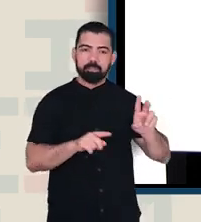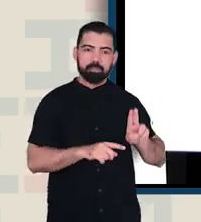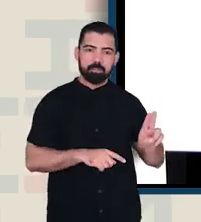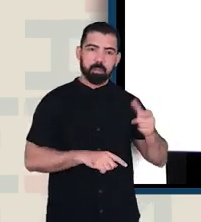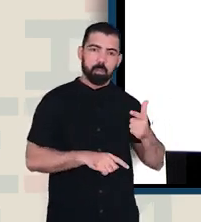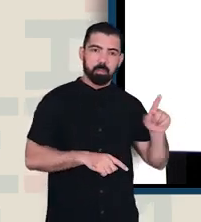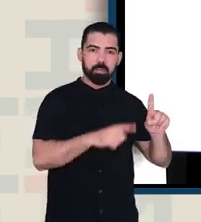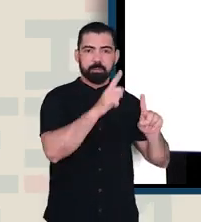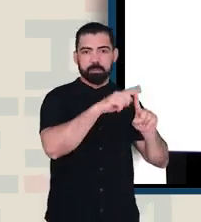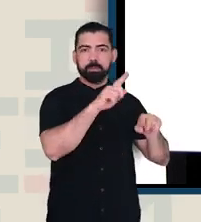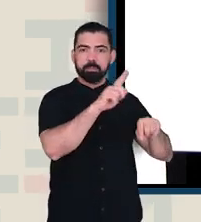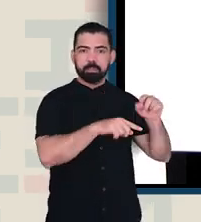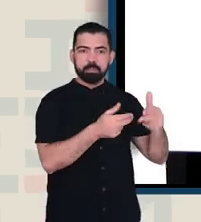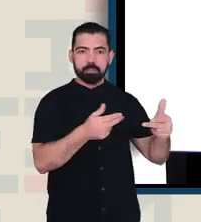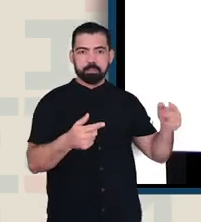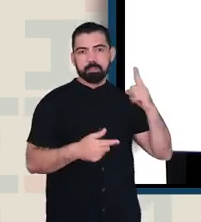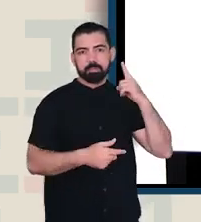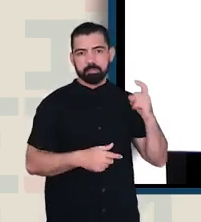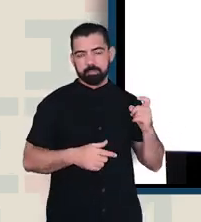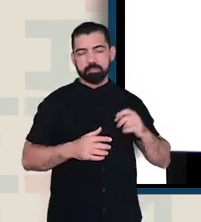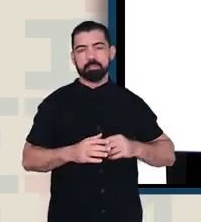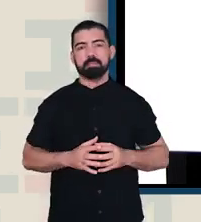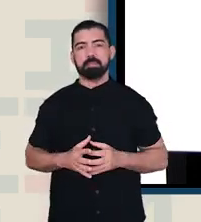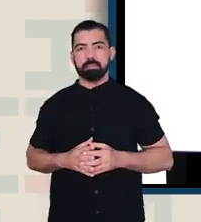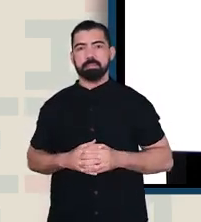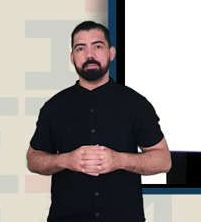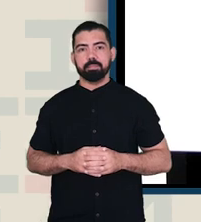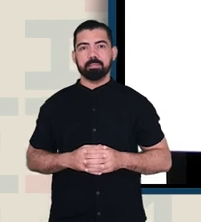outro tipo de material sonoro.